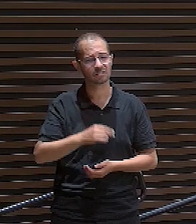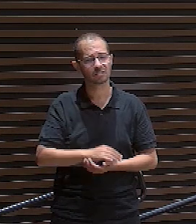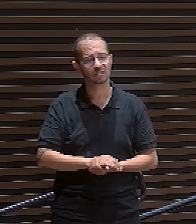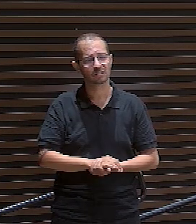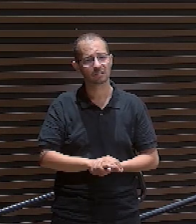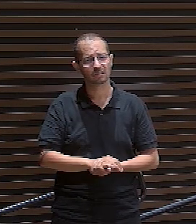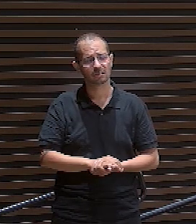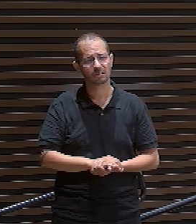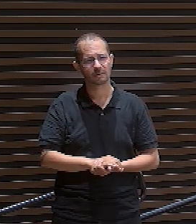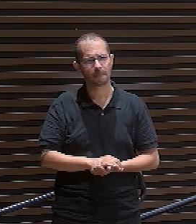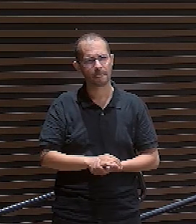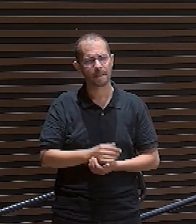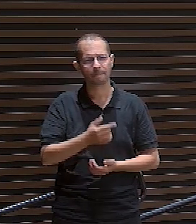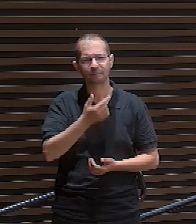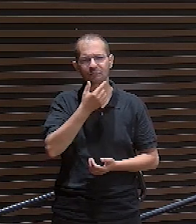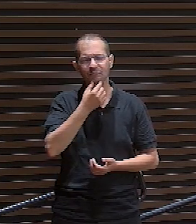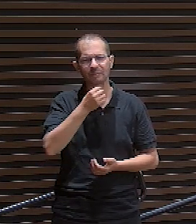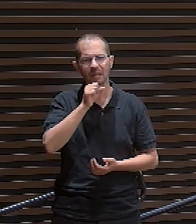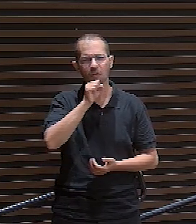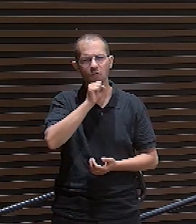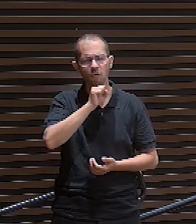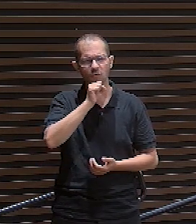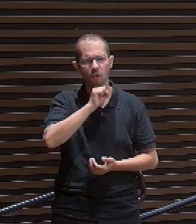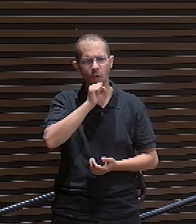o avô